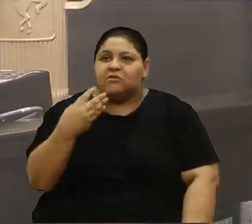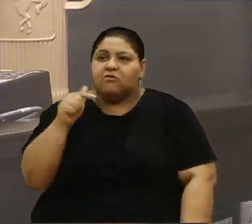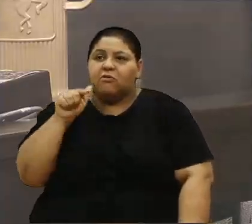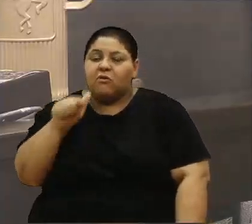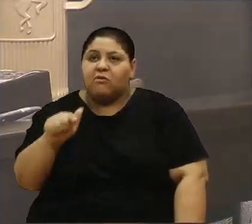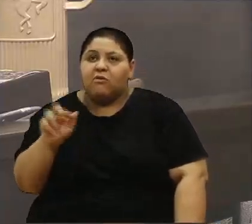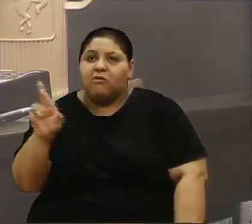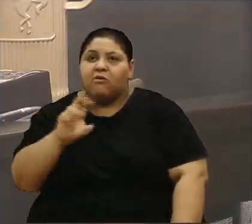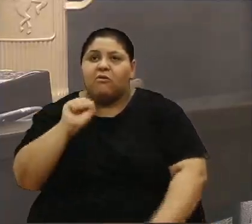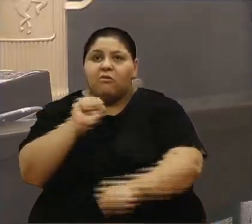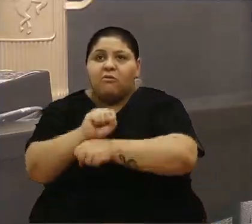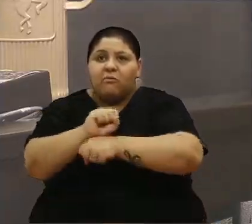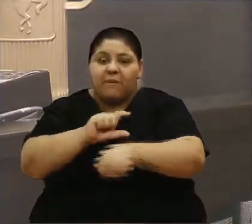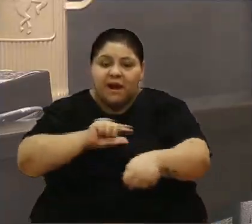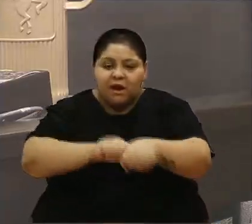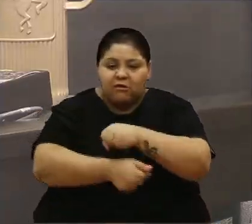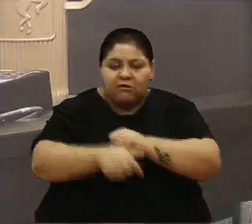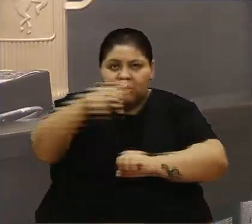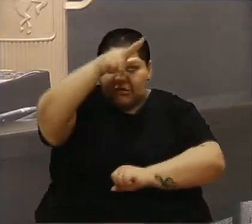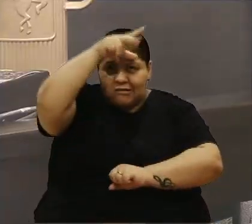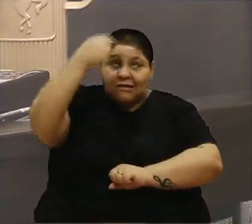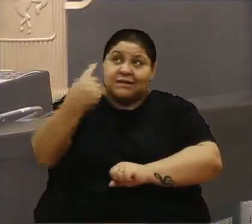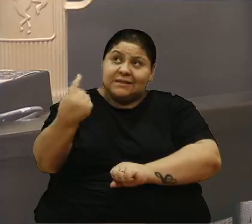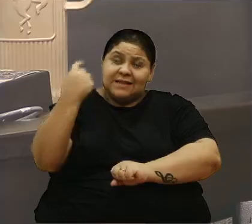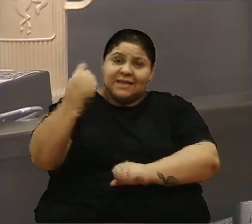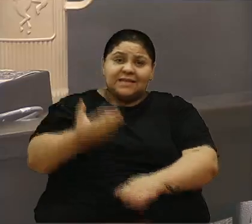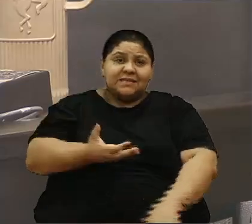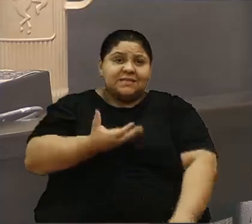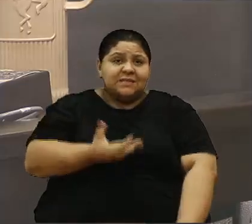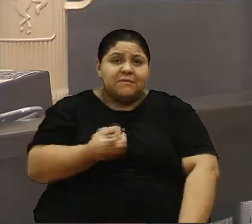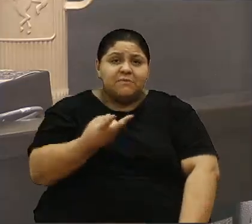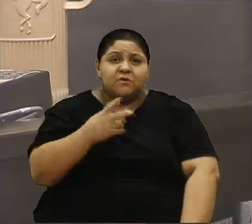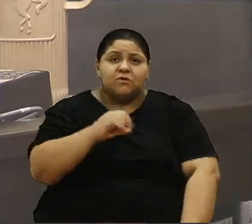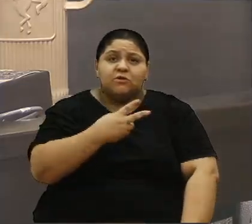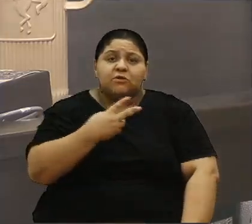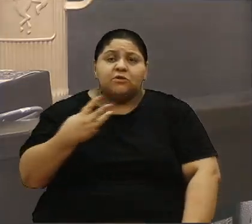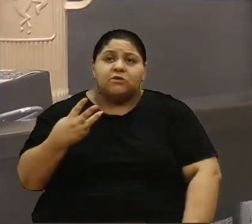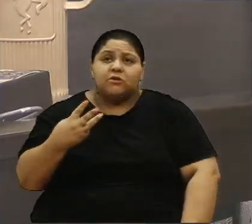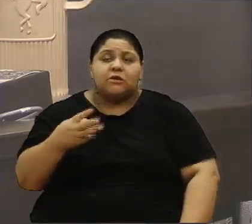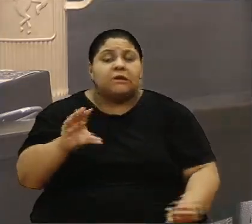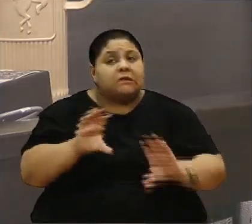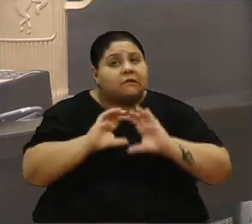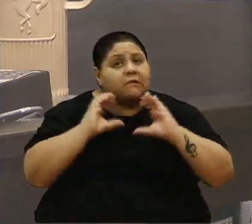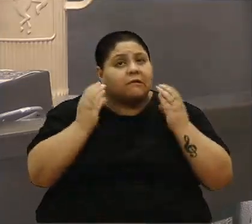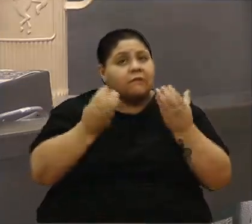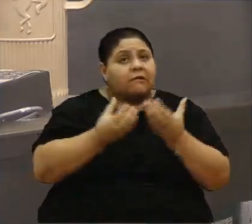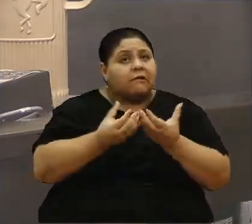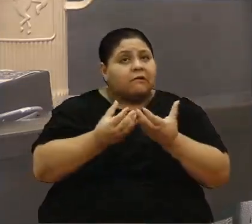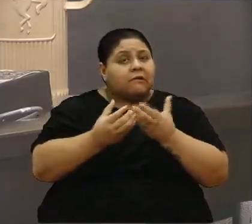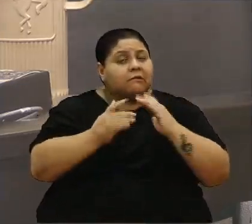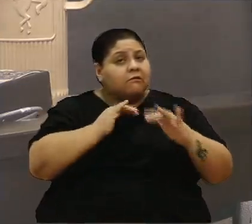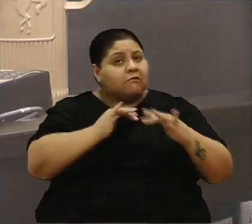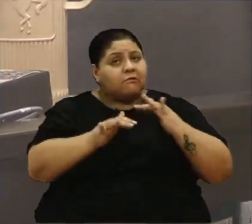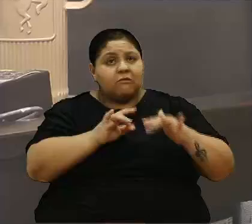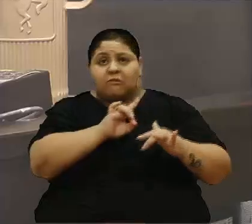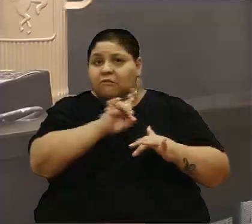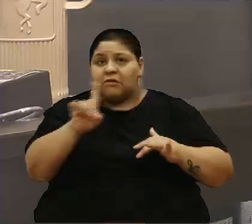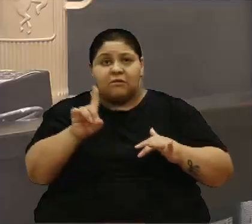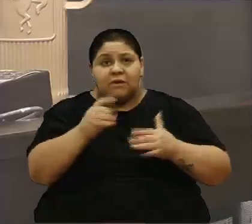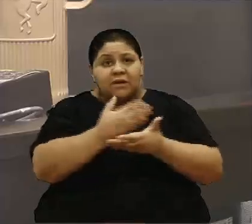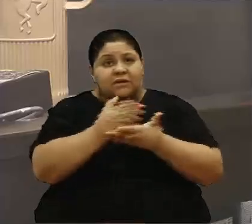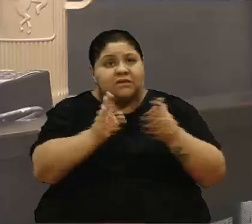parados nos cofres da prefeitura desde dezembro de 2023. E se a comunidade não se mobilizasse, não ia ser